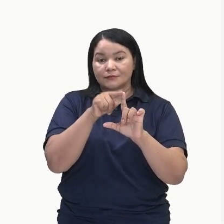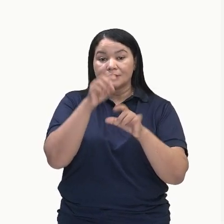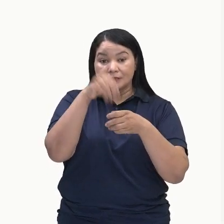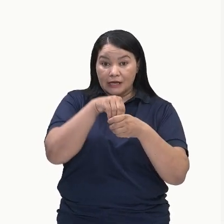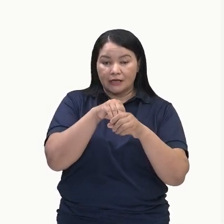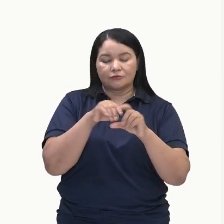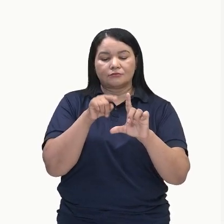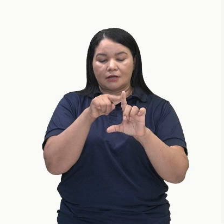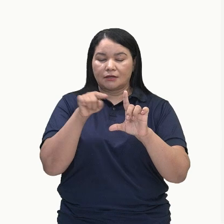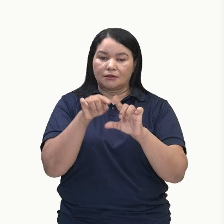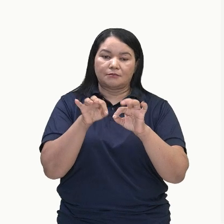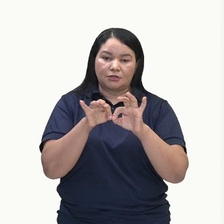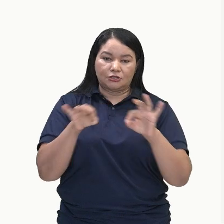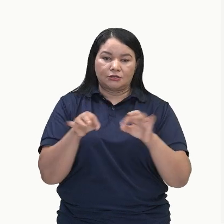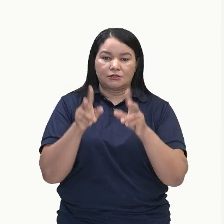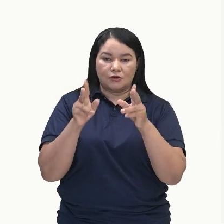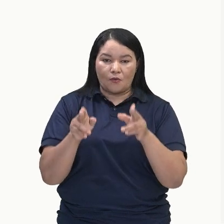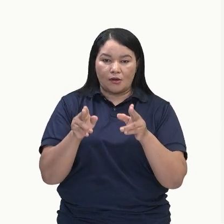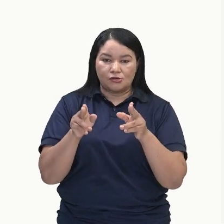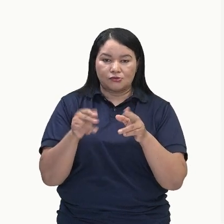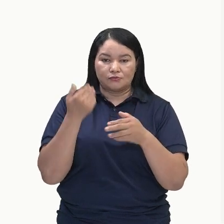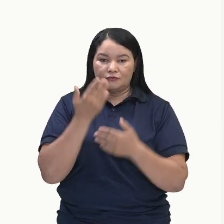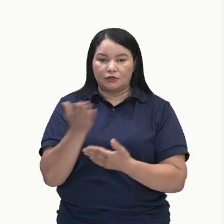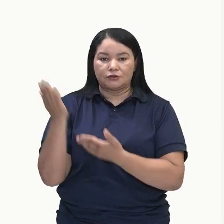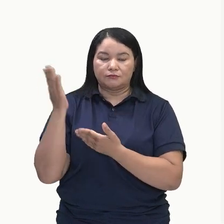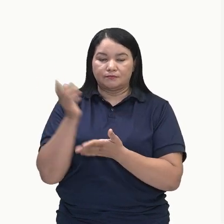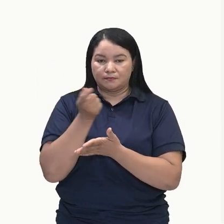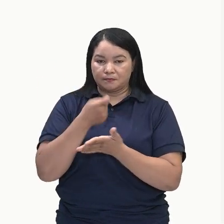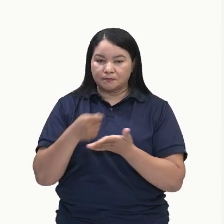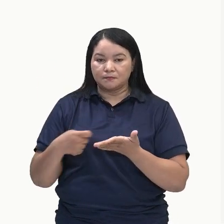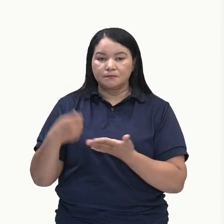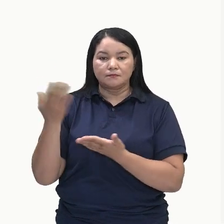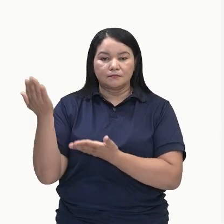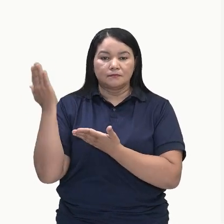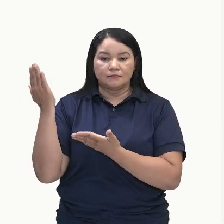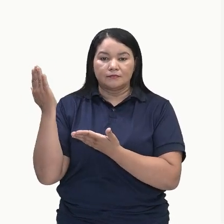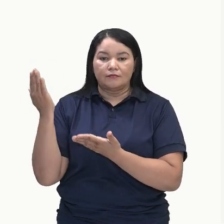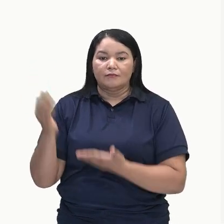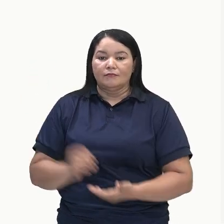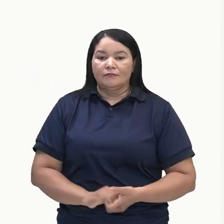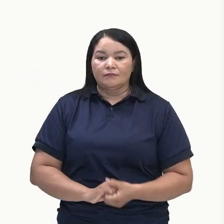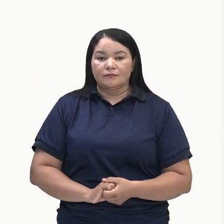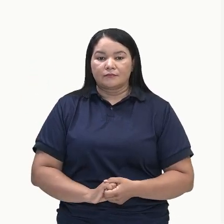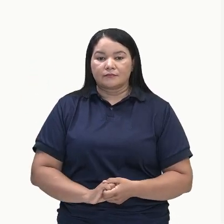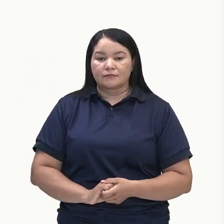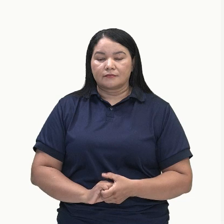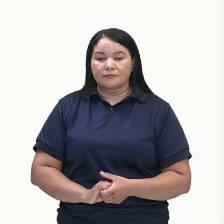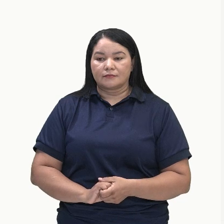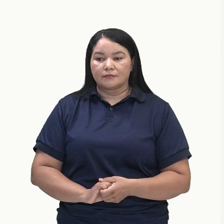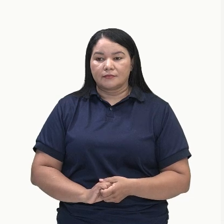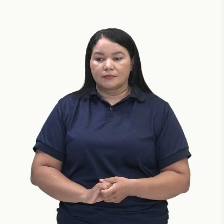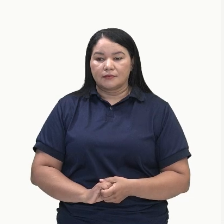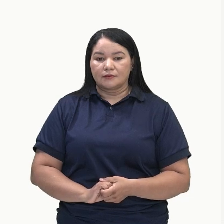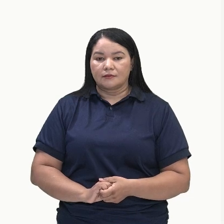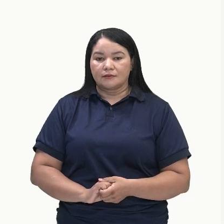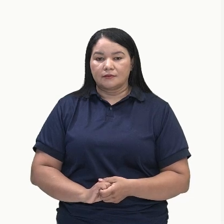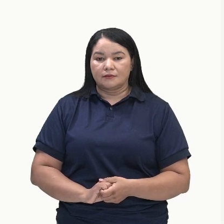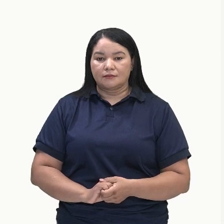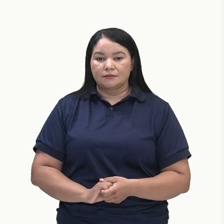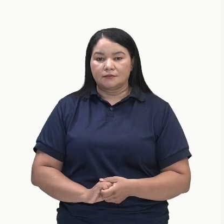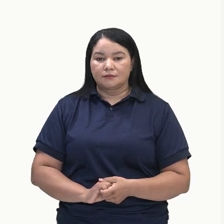Então, lados são iguais e ângulos internos